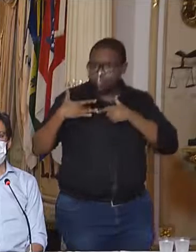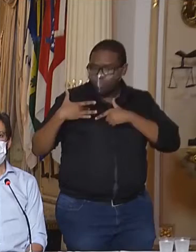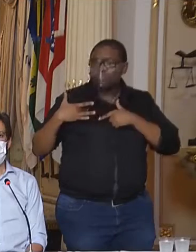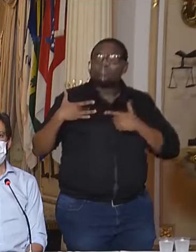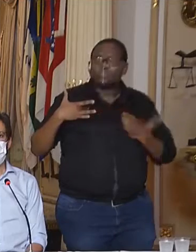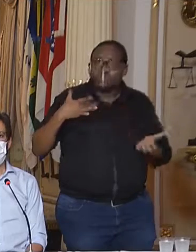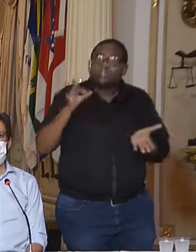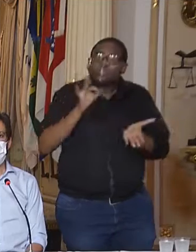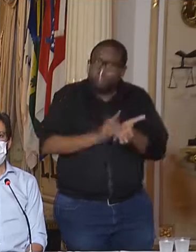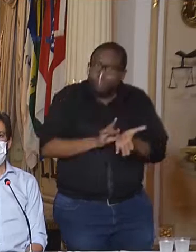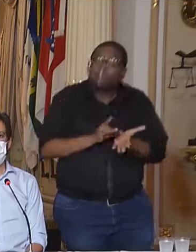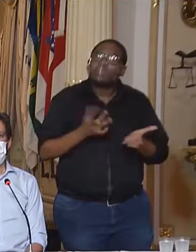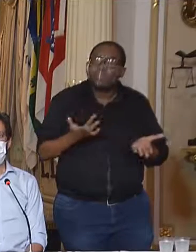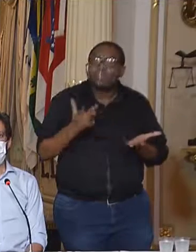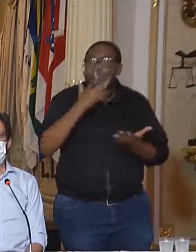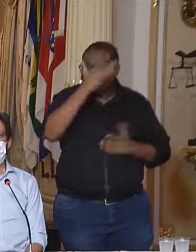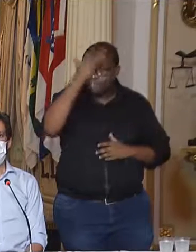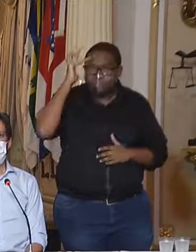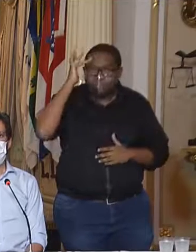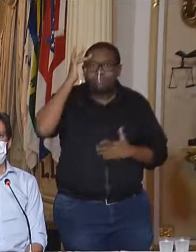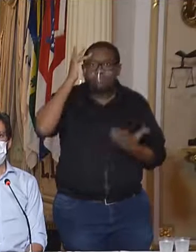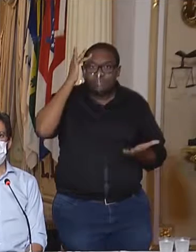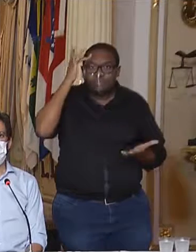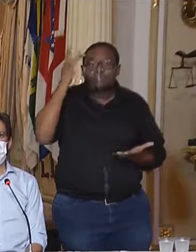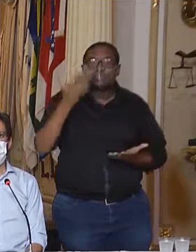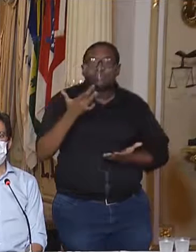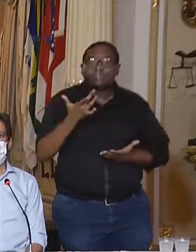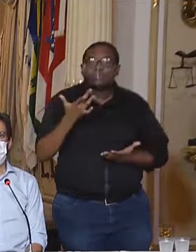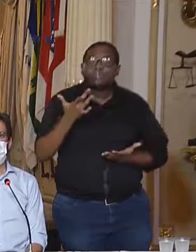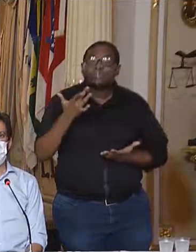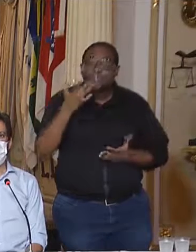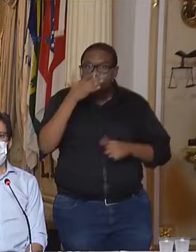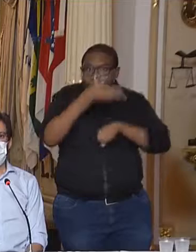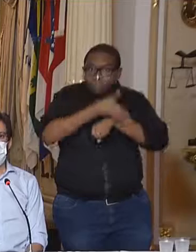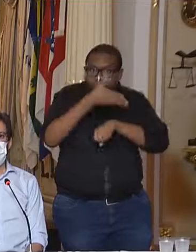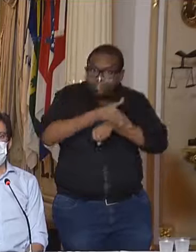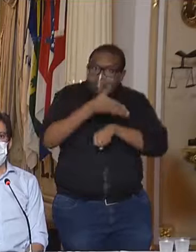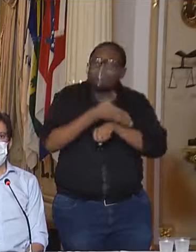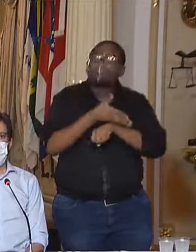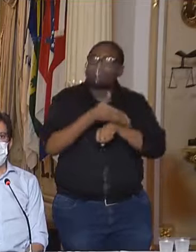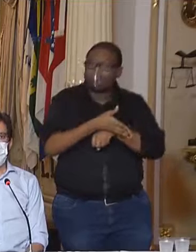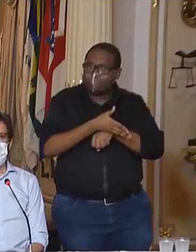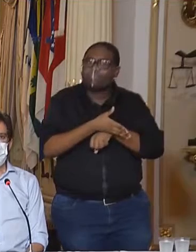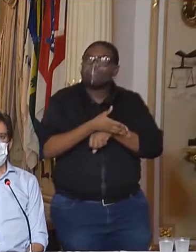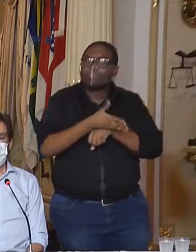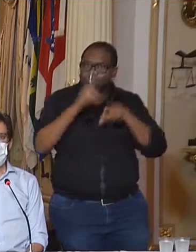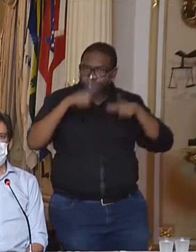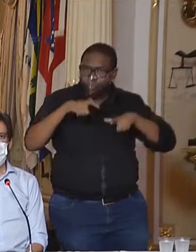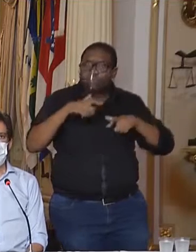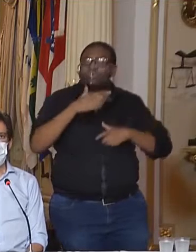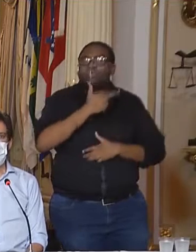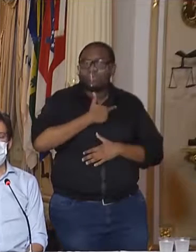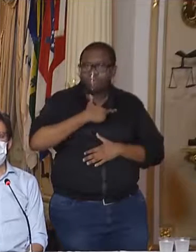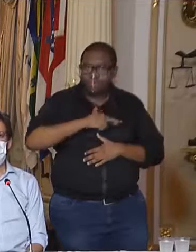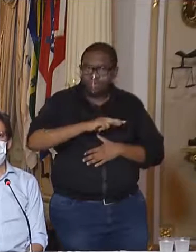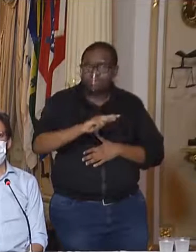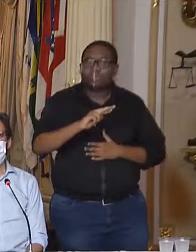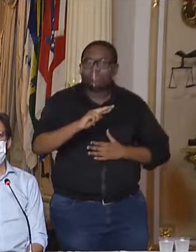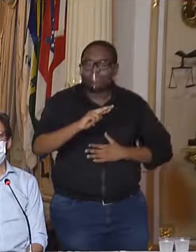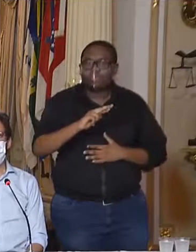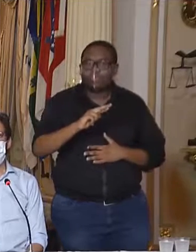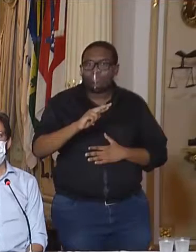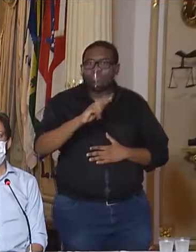todas as pessoas que praticam, que frequentam as religiões, que são